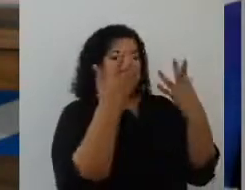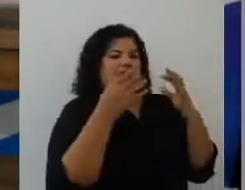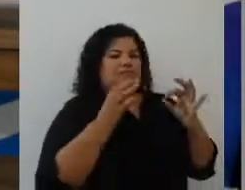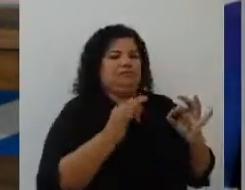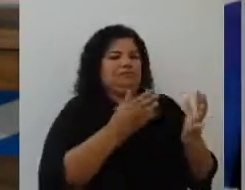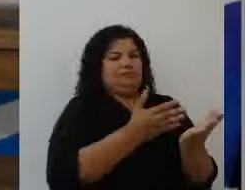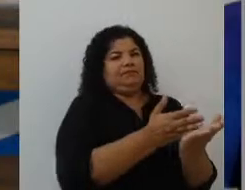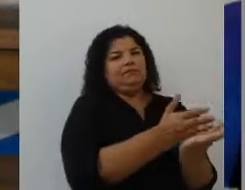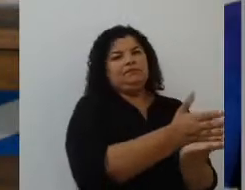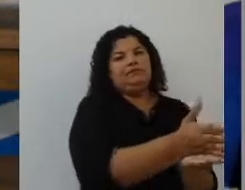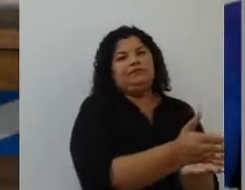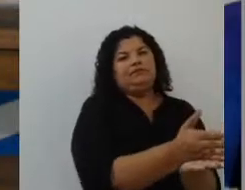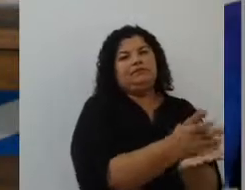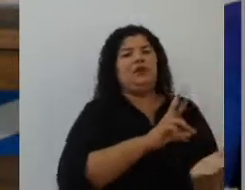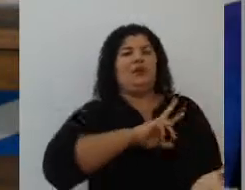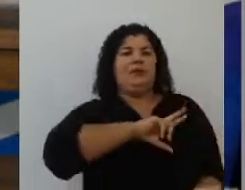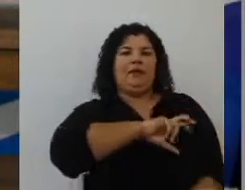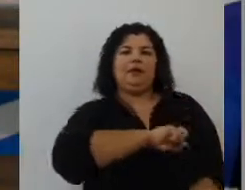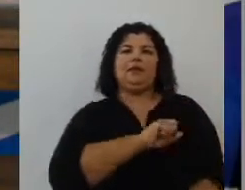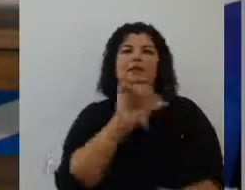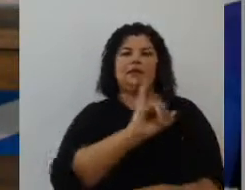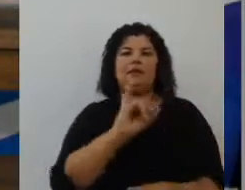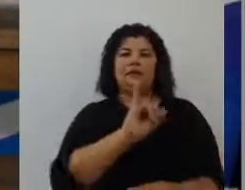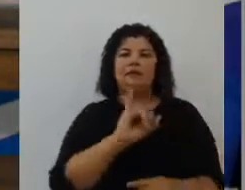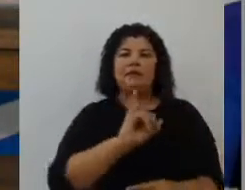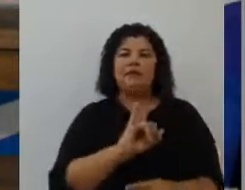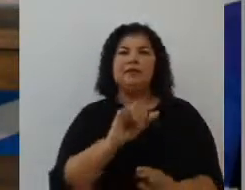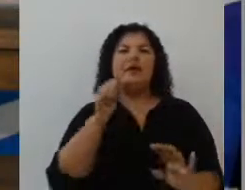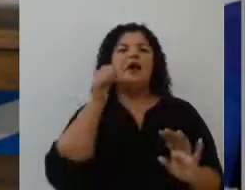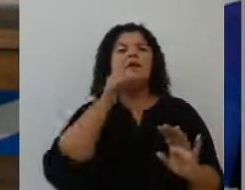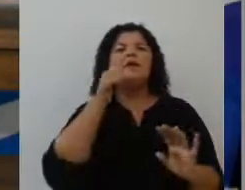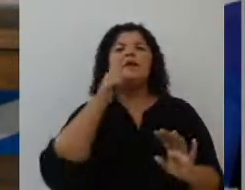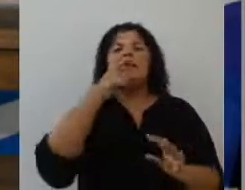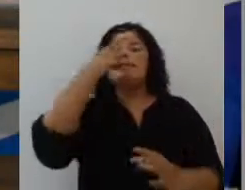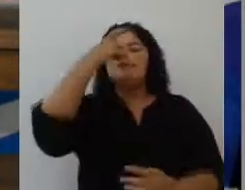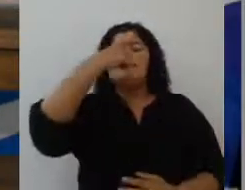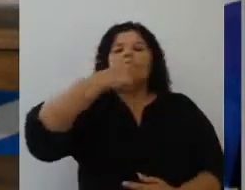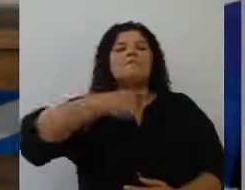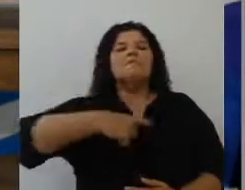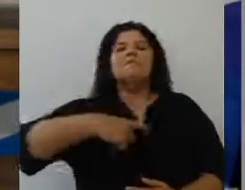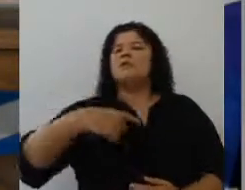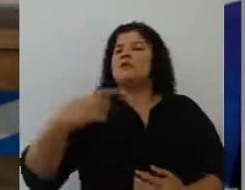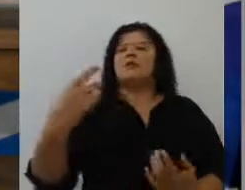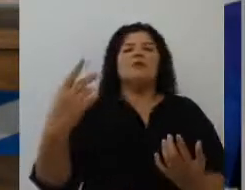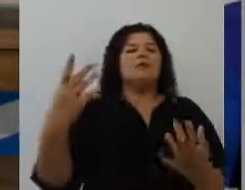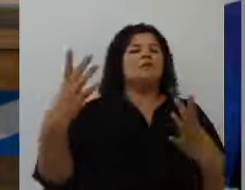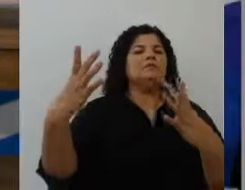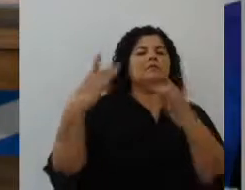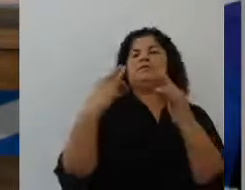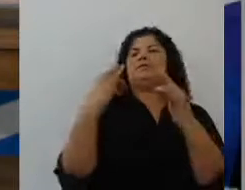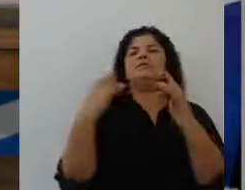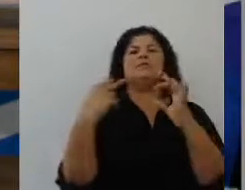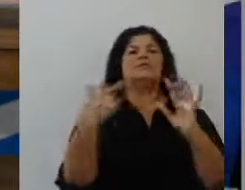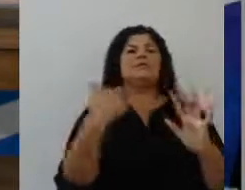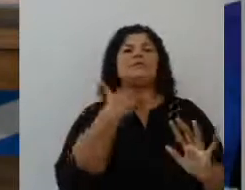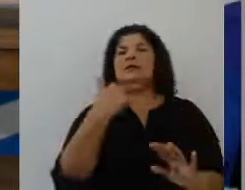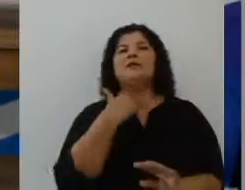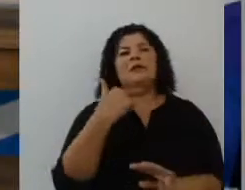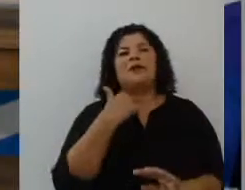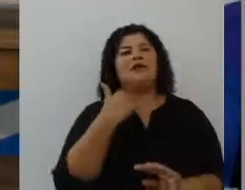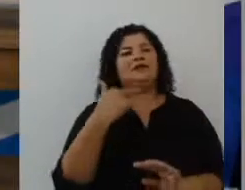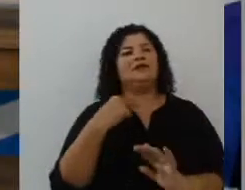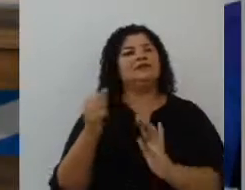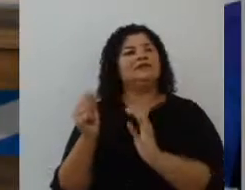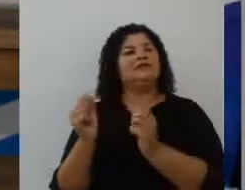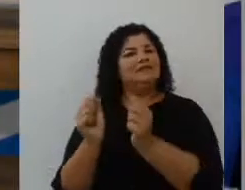muito forte dentro do romantismo, beleza? A mulher é um ser inatingível, imaculado, impalpável, isso